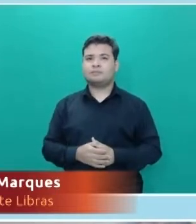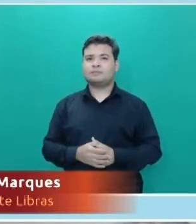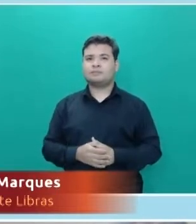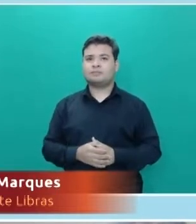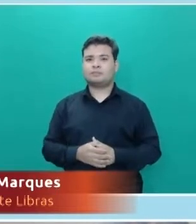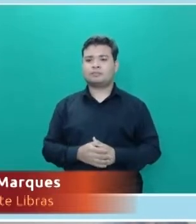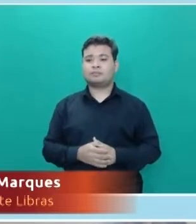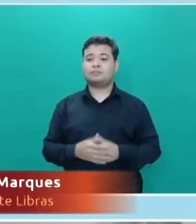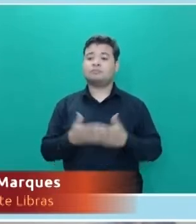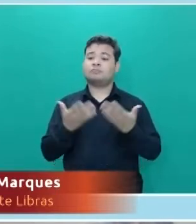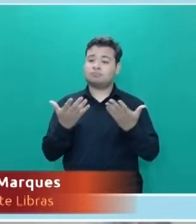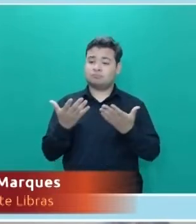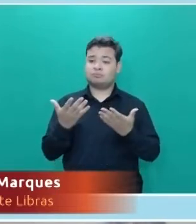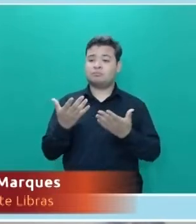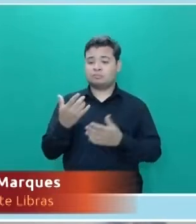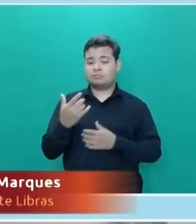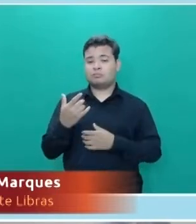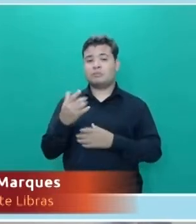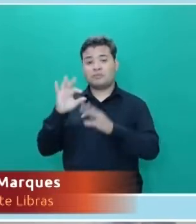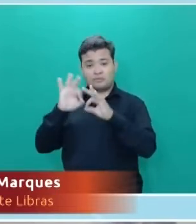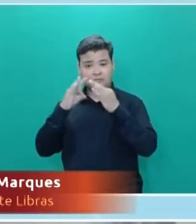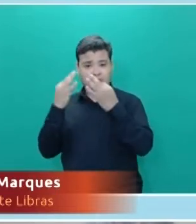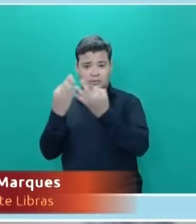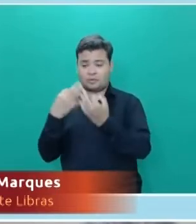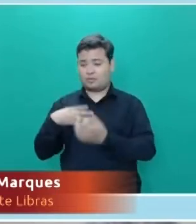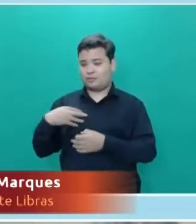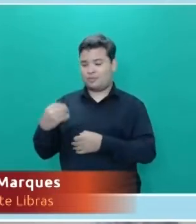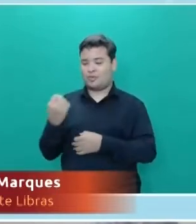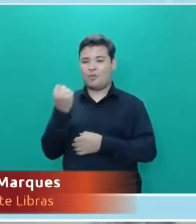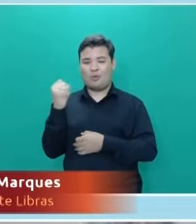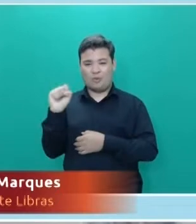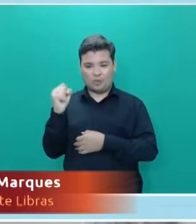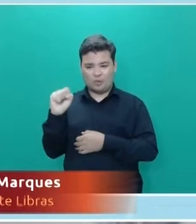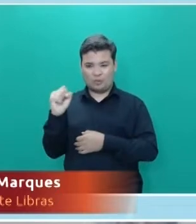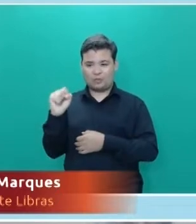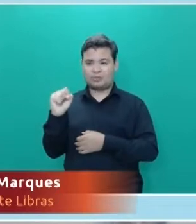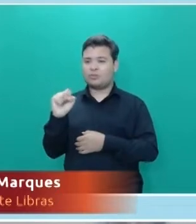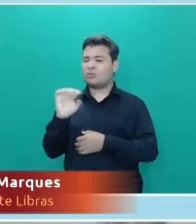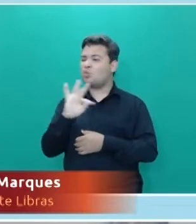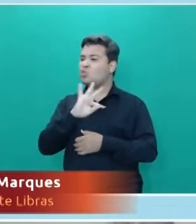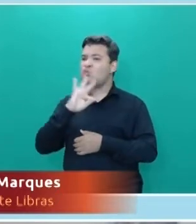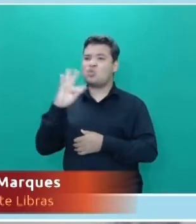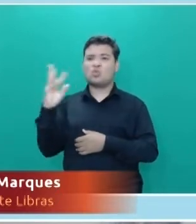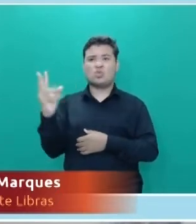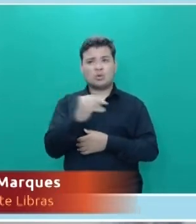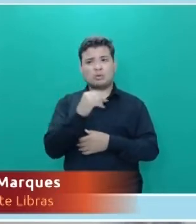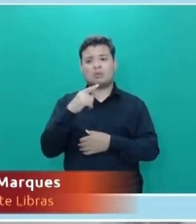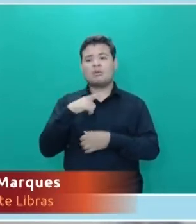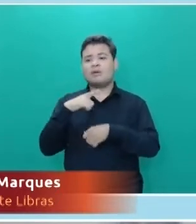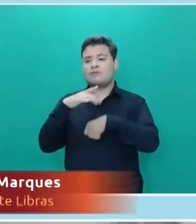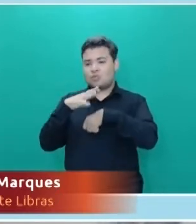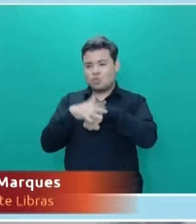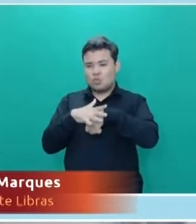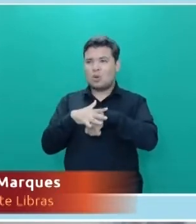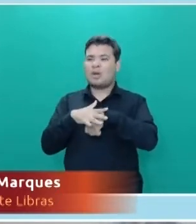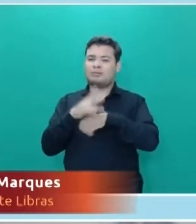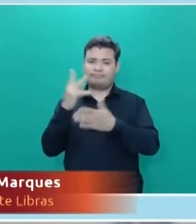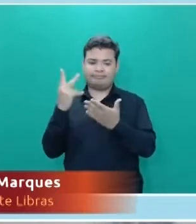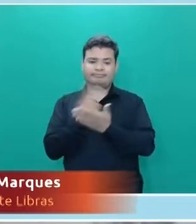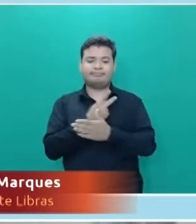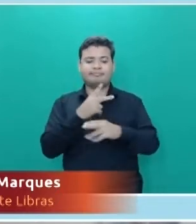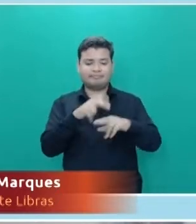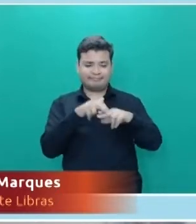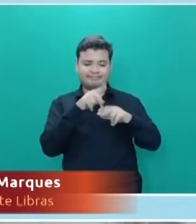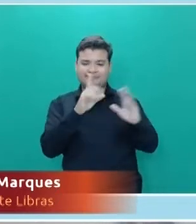éramos oito irmãos, e todos tivemos doenças imunosprevenidas daquele período,